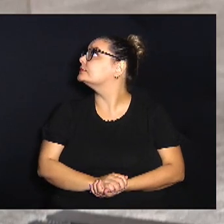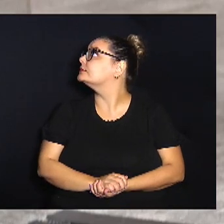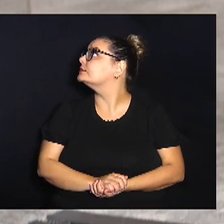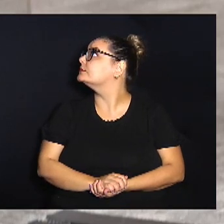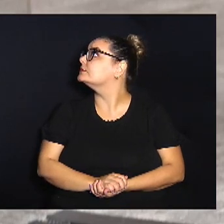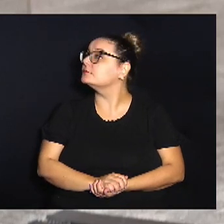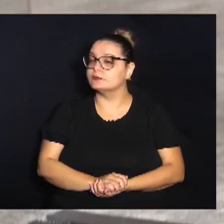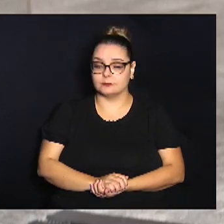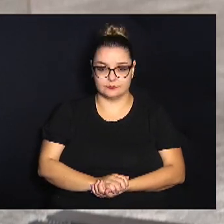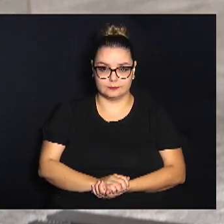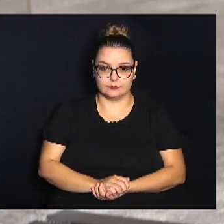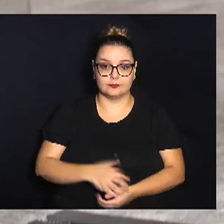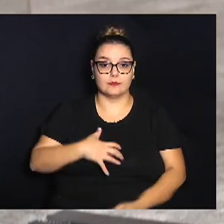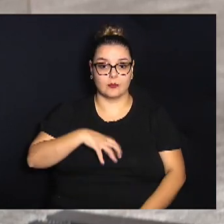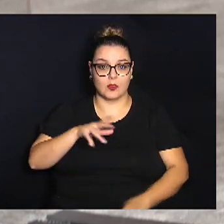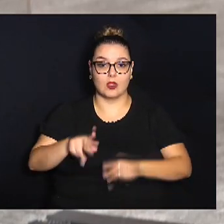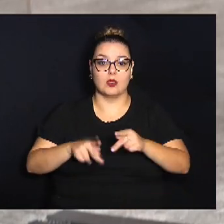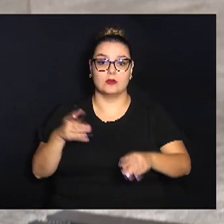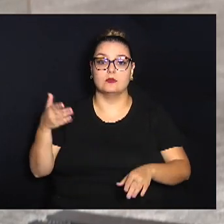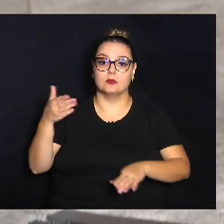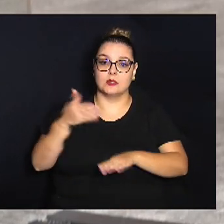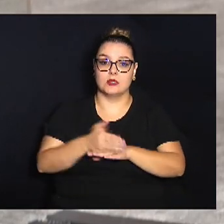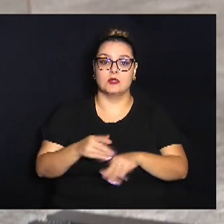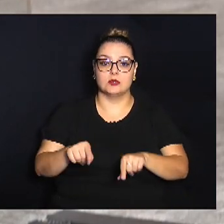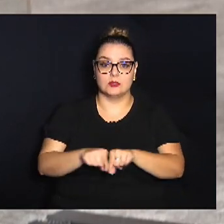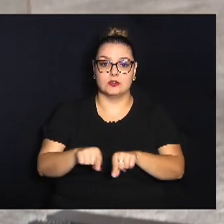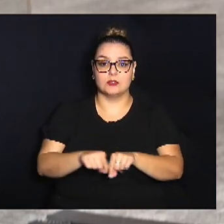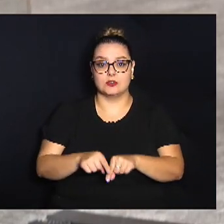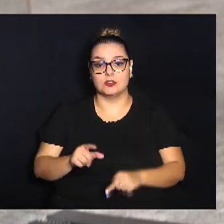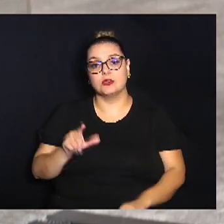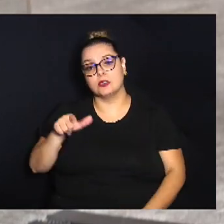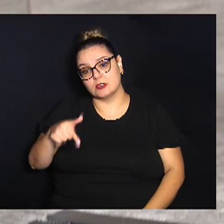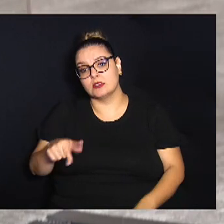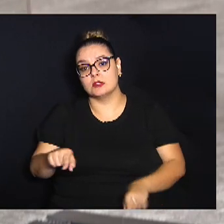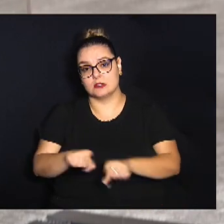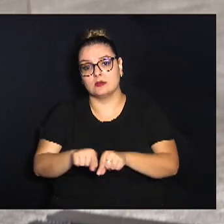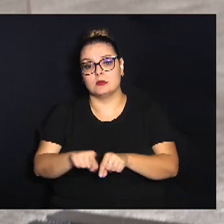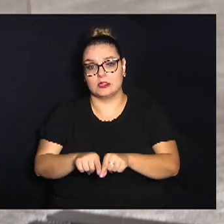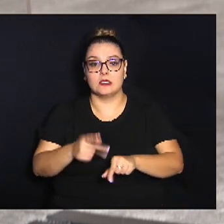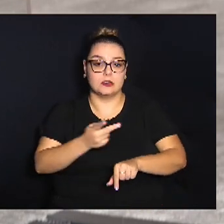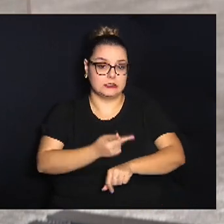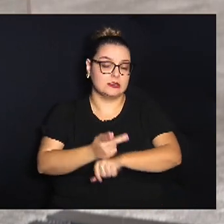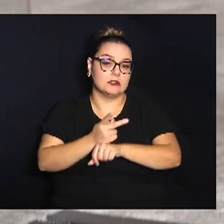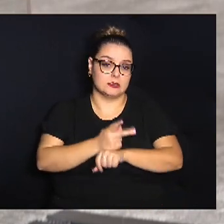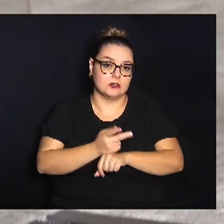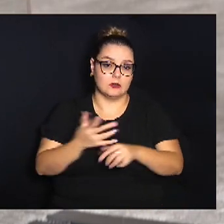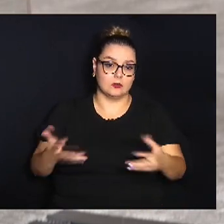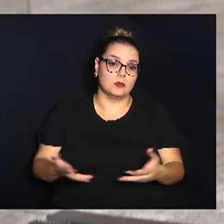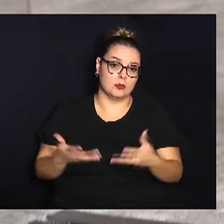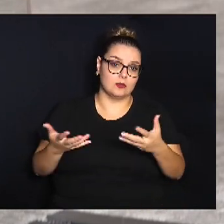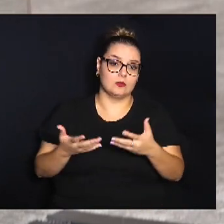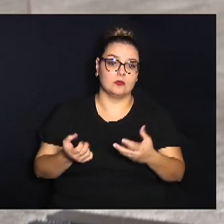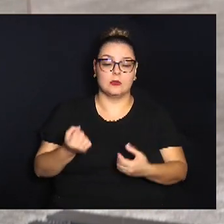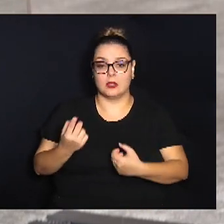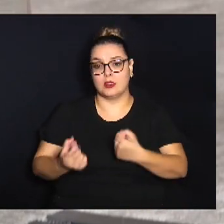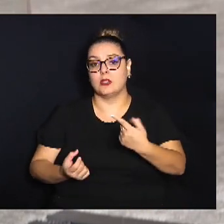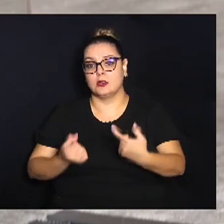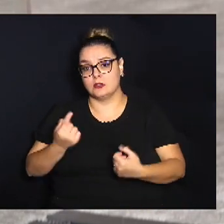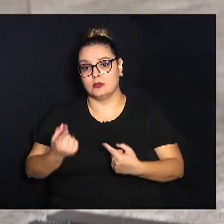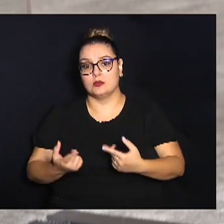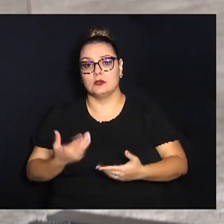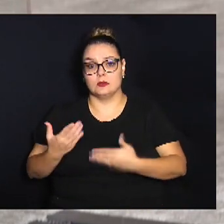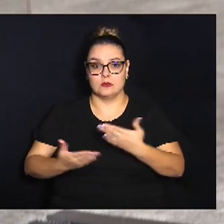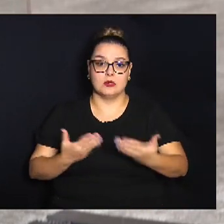É uma forma da população participar e, eventualmente, também ter uma premiação como incentivo, né? Para alguns serve